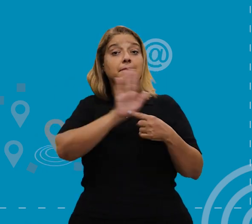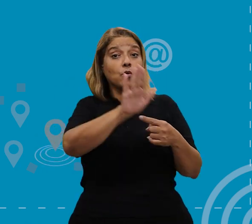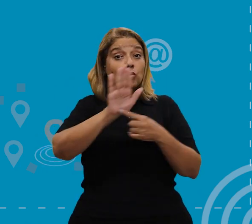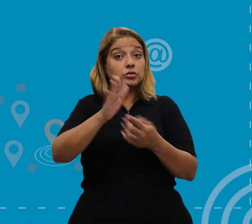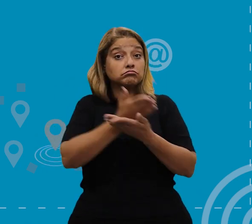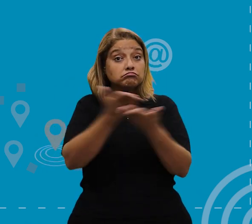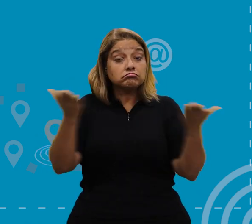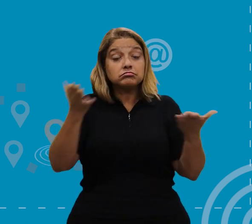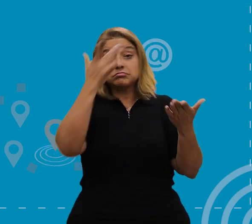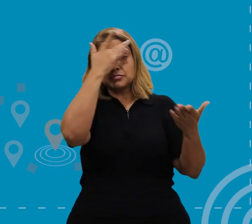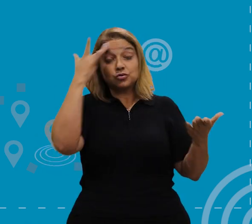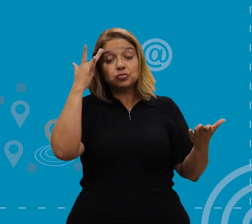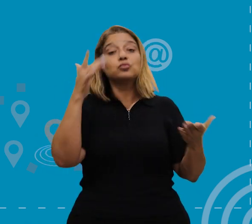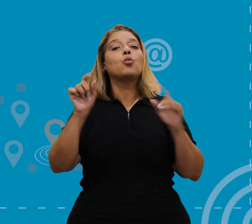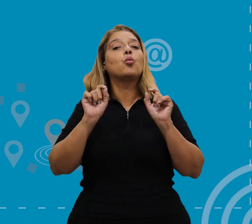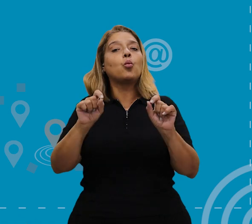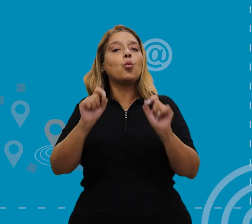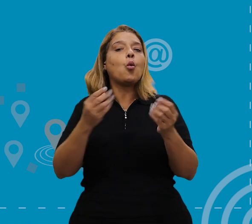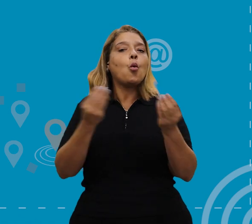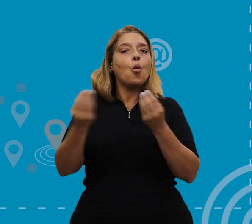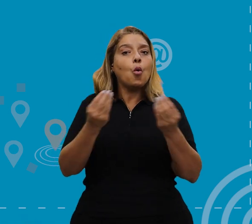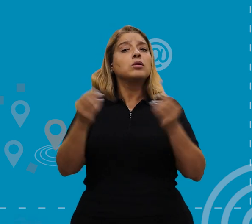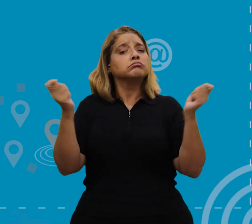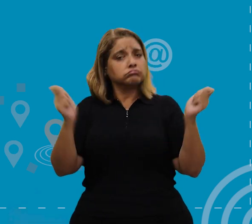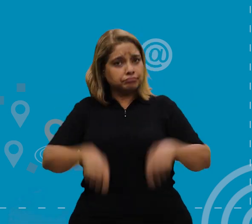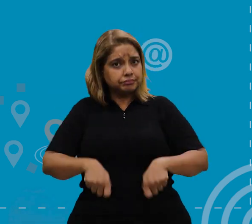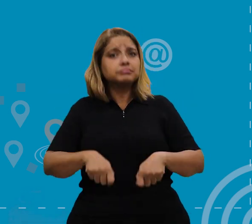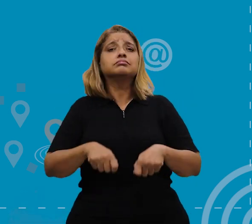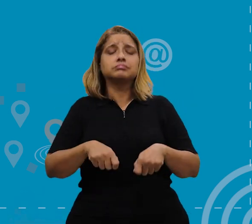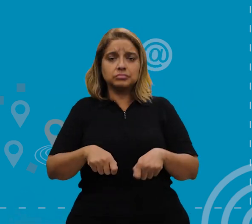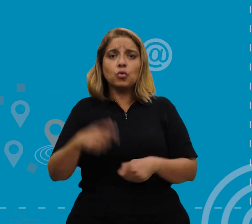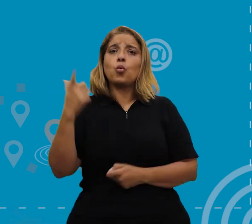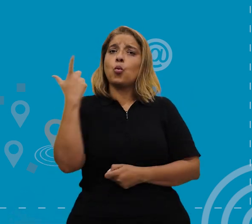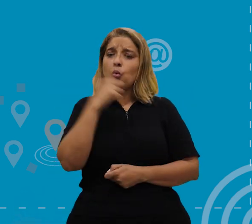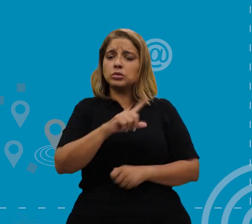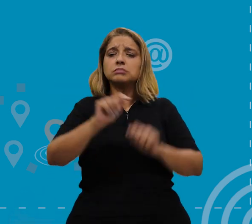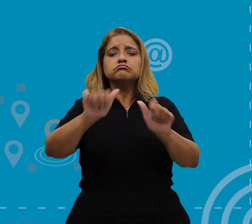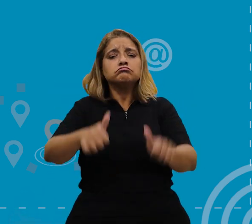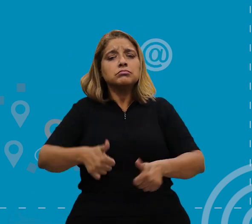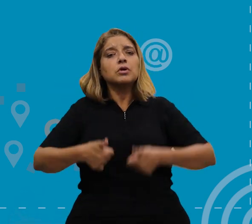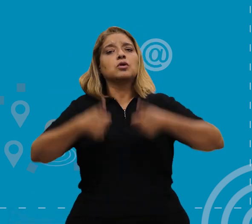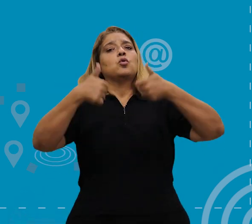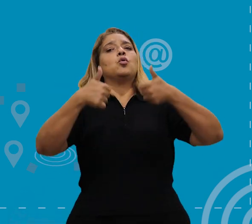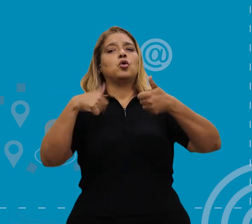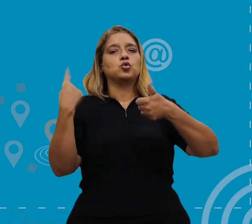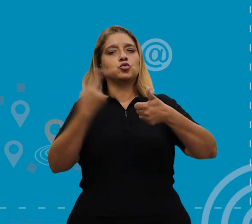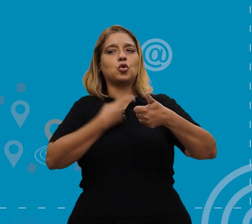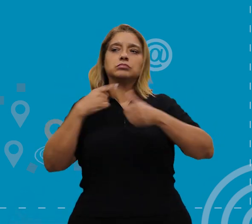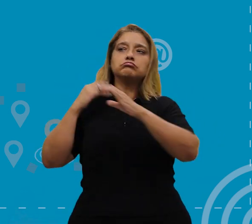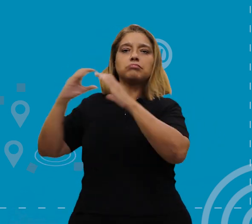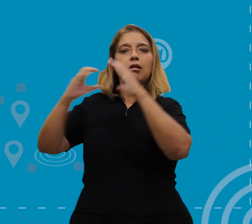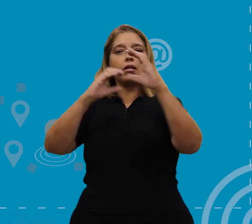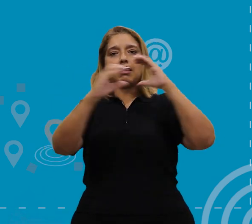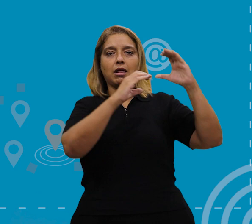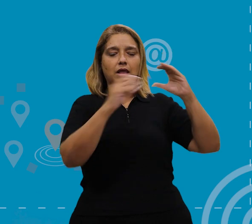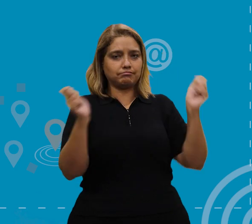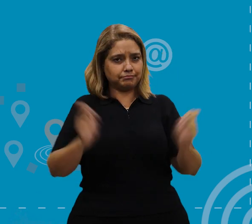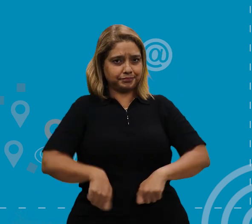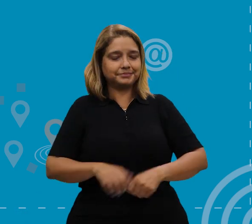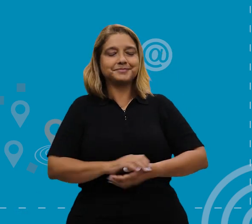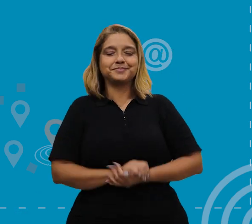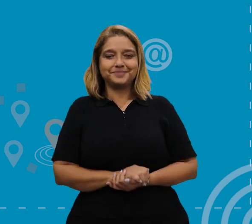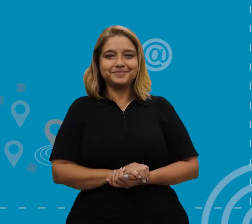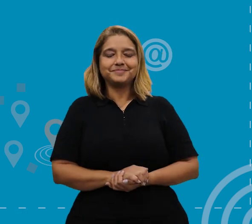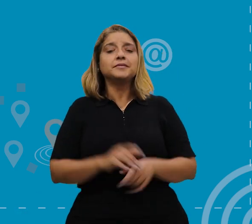aos nossos telespectadores como é possível aprimorar nossos processos comunicativos